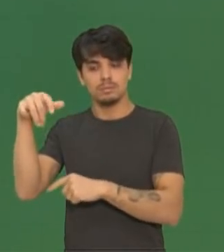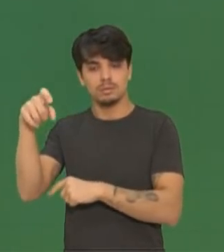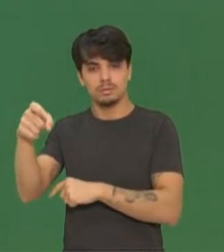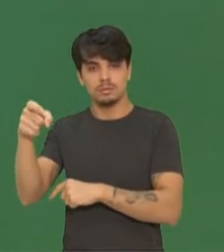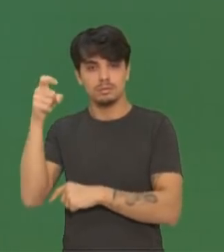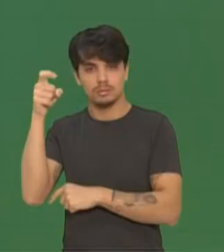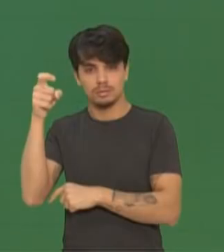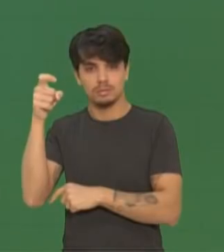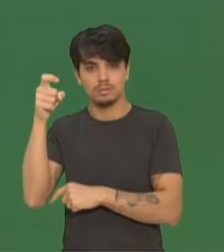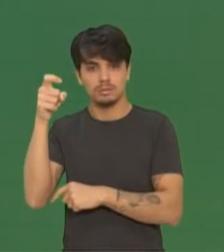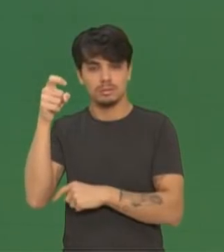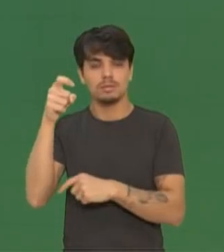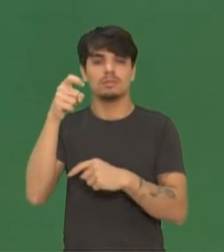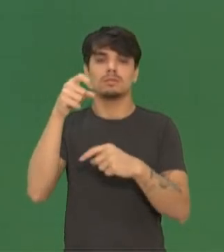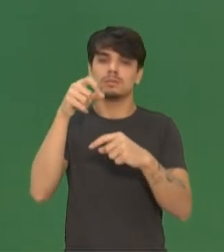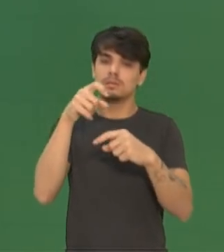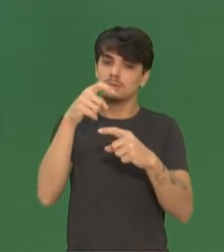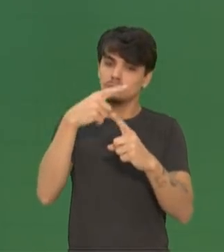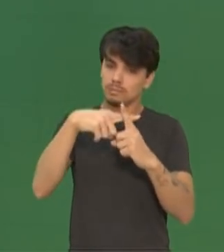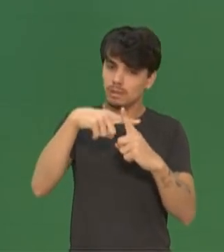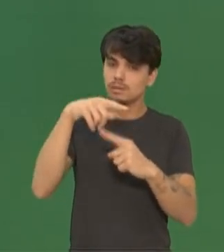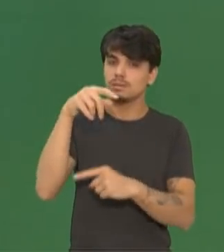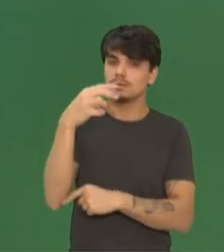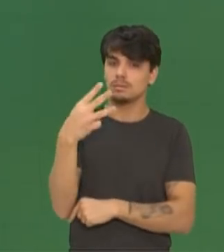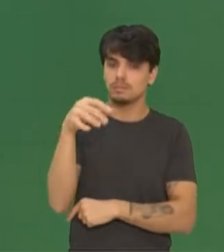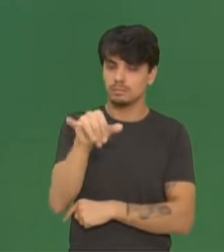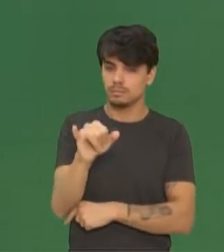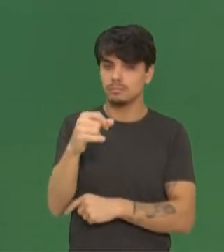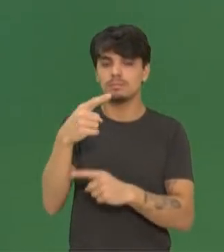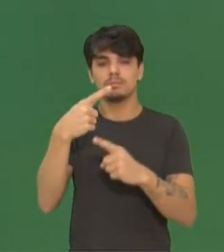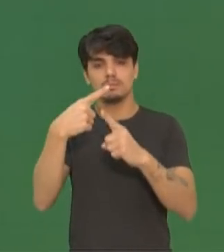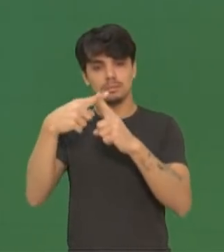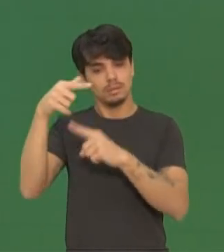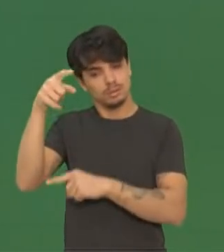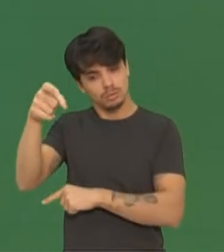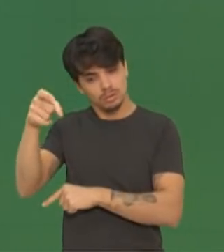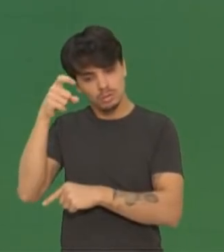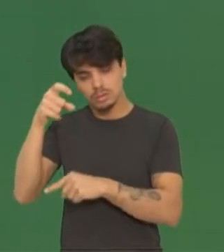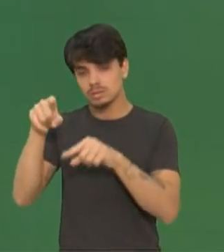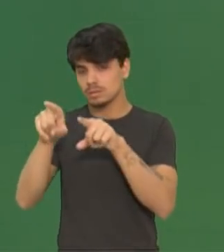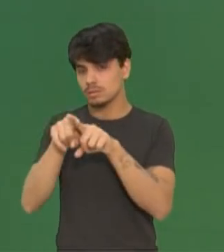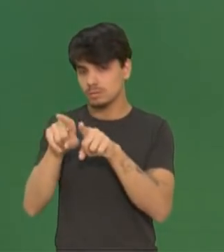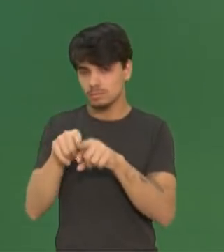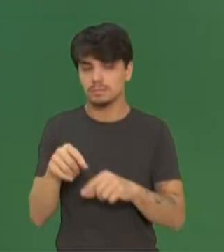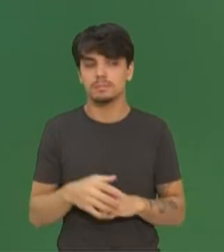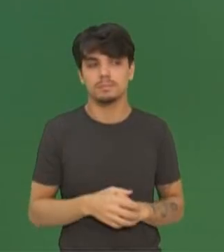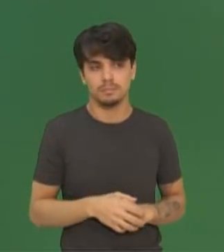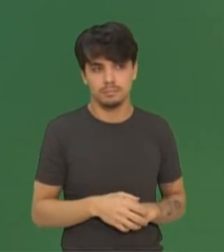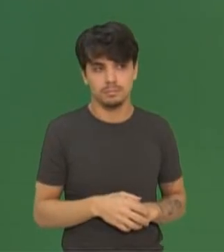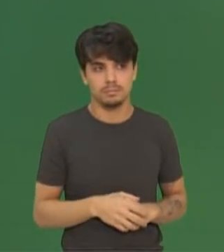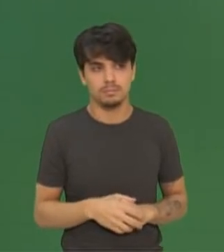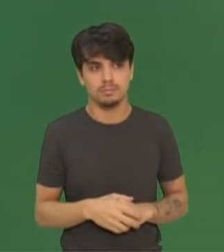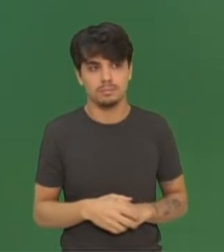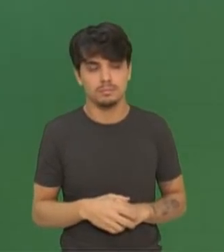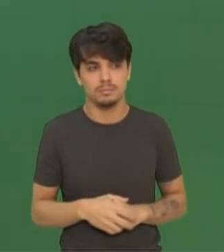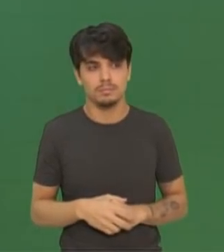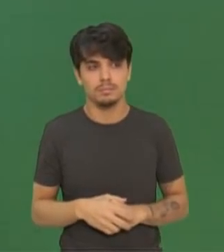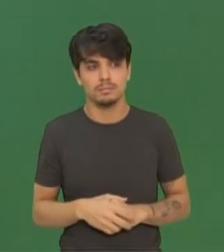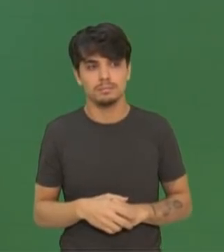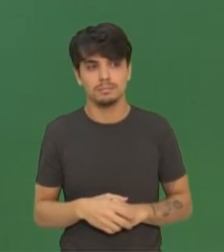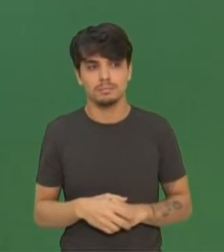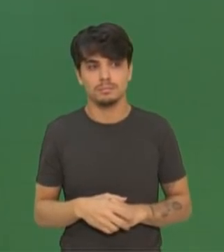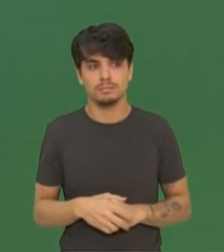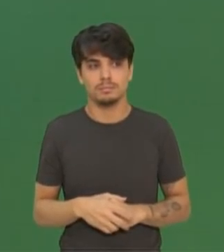x, mais o outro lado 3y e mais o outro lado x, vai